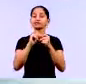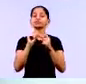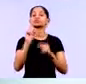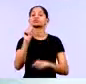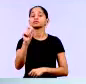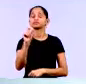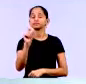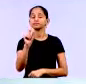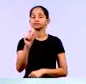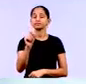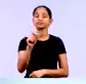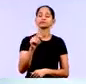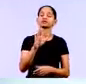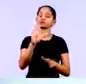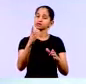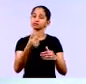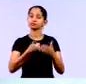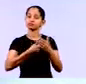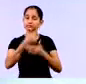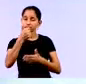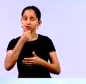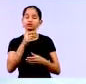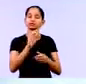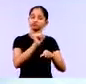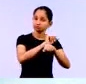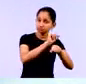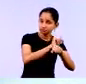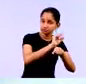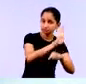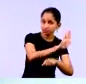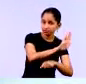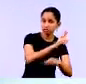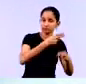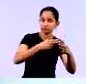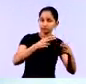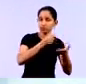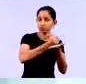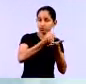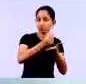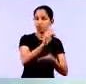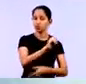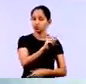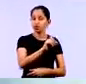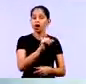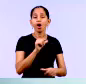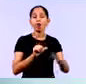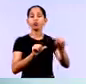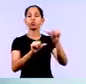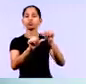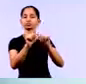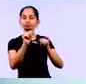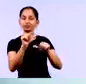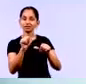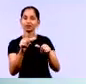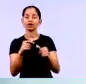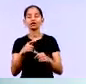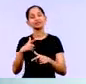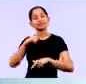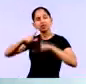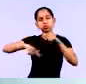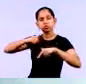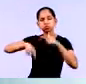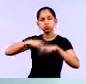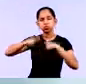fazer? Dispensar uma certa quantidade. Ou o contrário, às vezes eu tenho uma produção muito